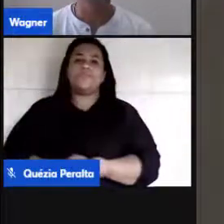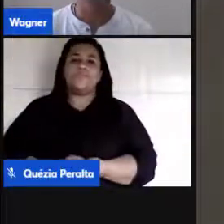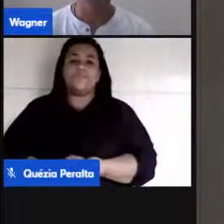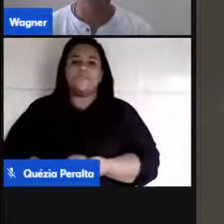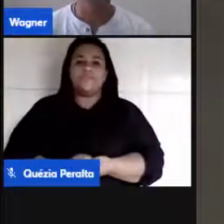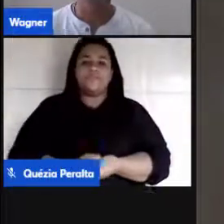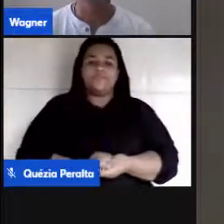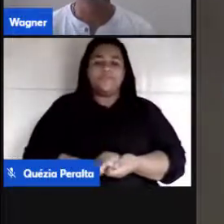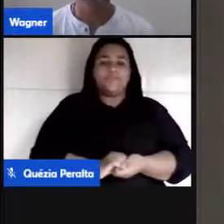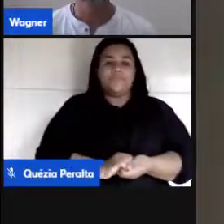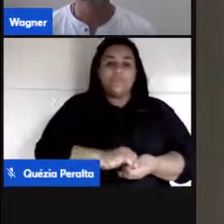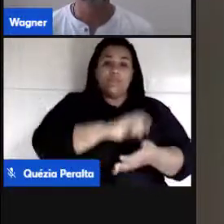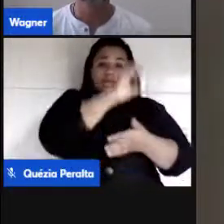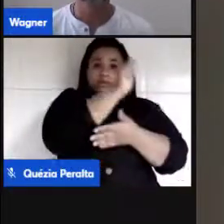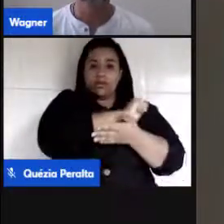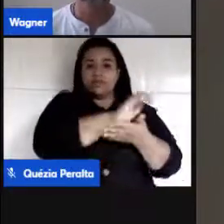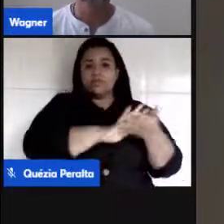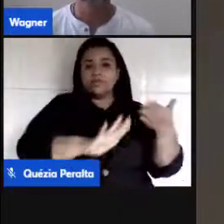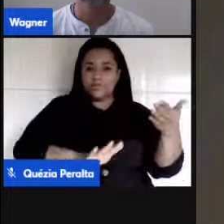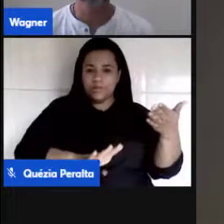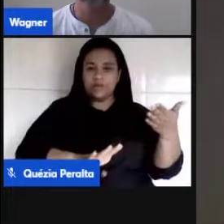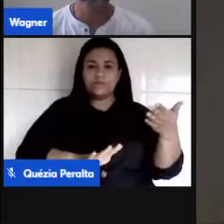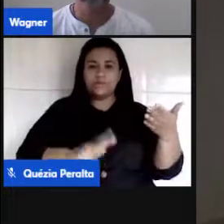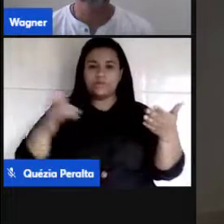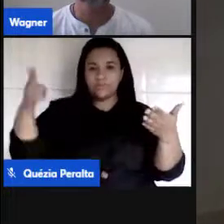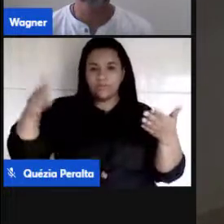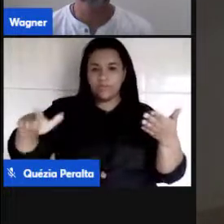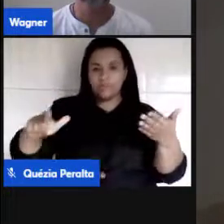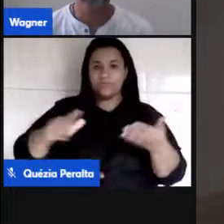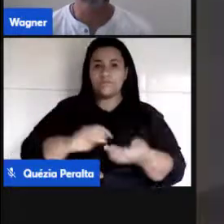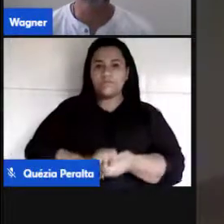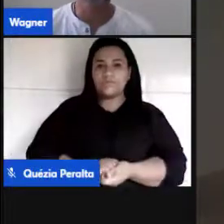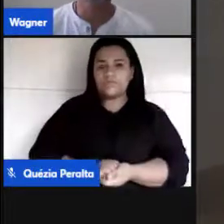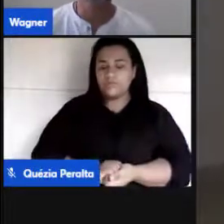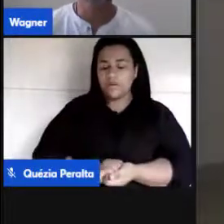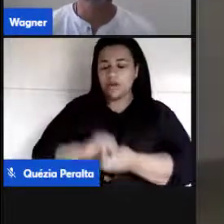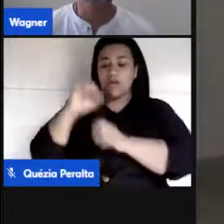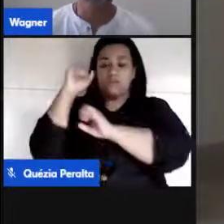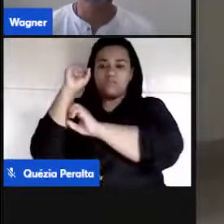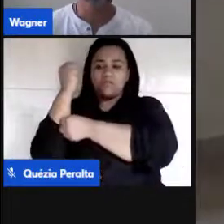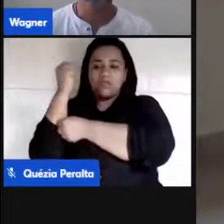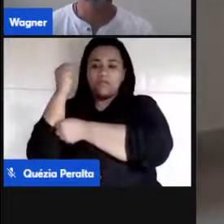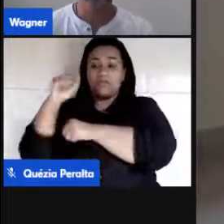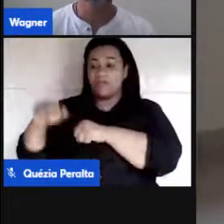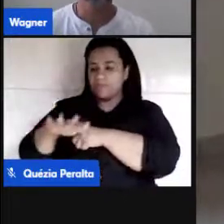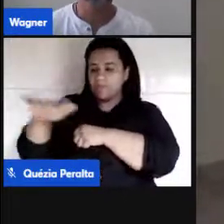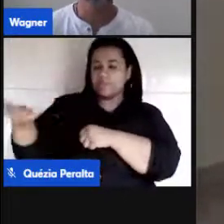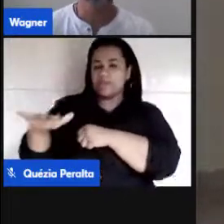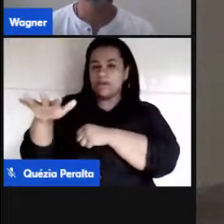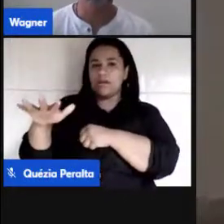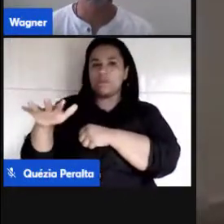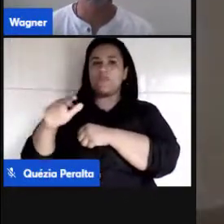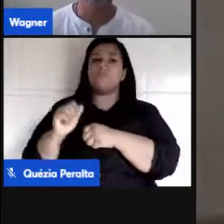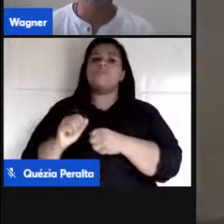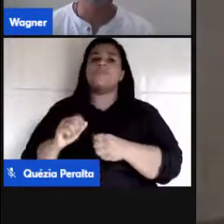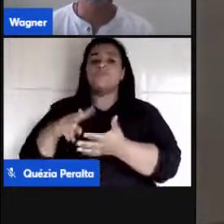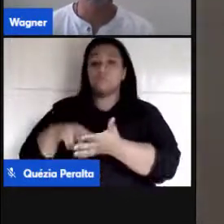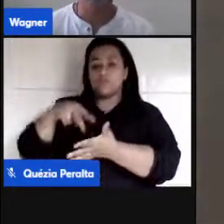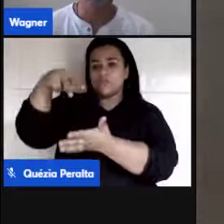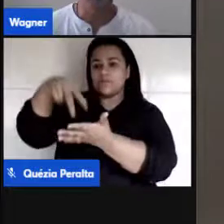atividade, vamos conjugar a capacidade física, a agilidade, o equilíbrio e a noção espacial com